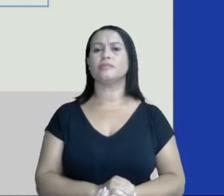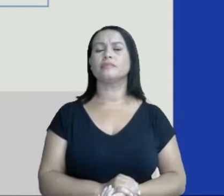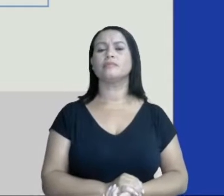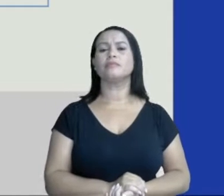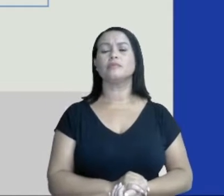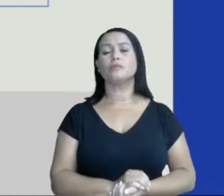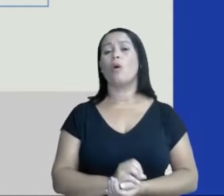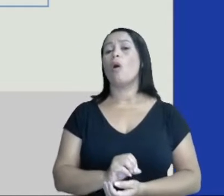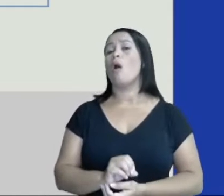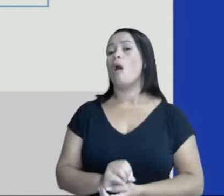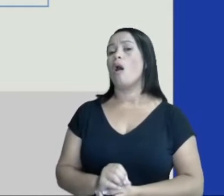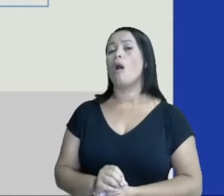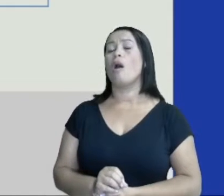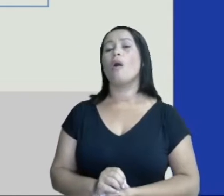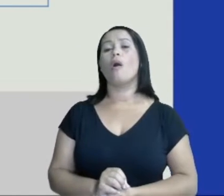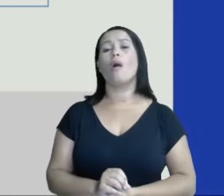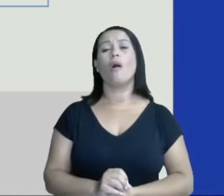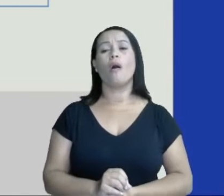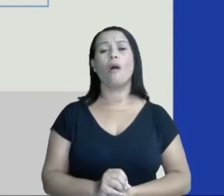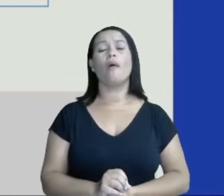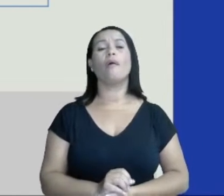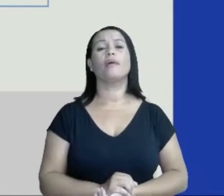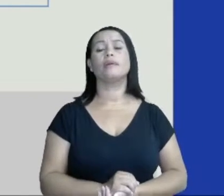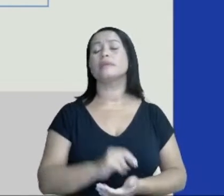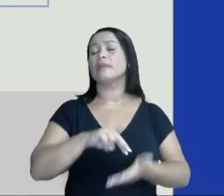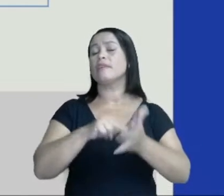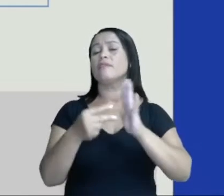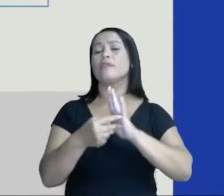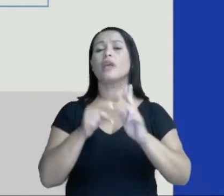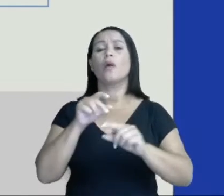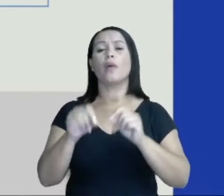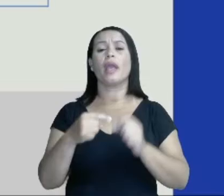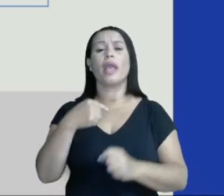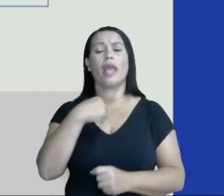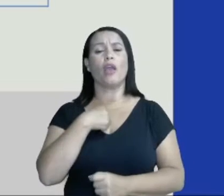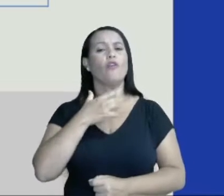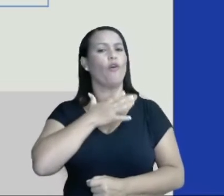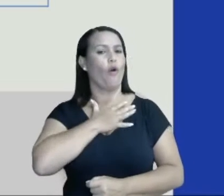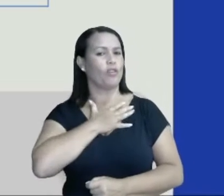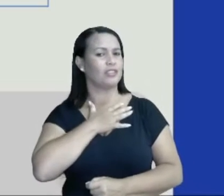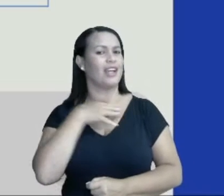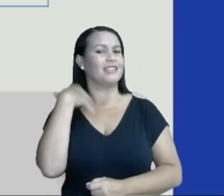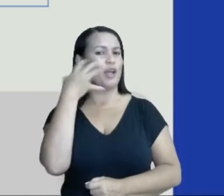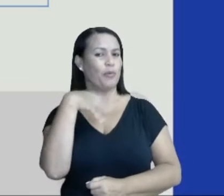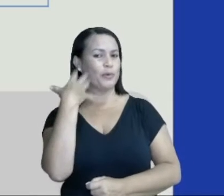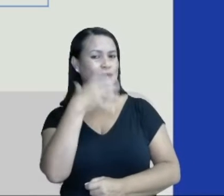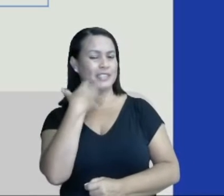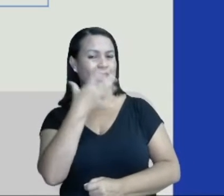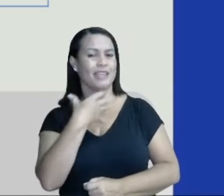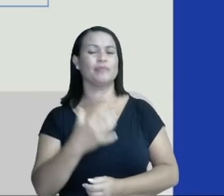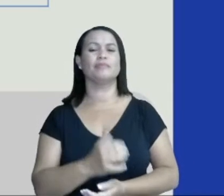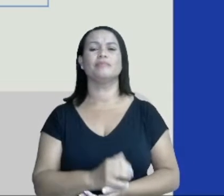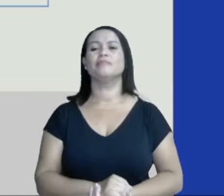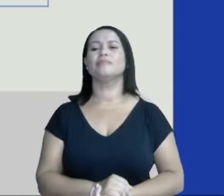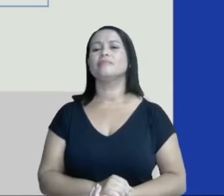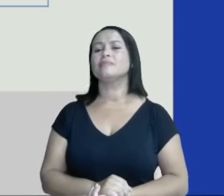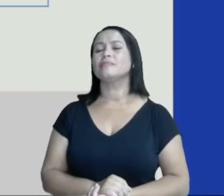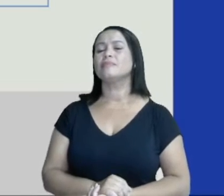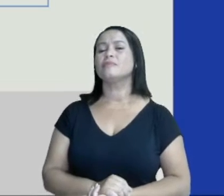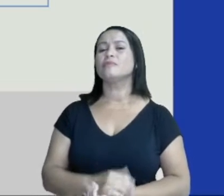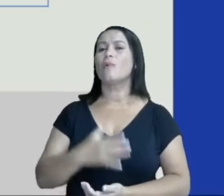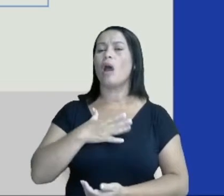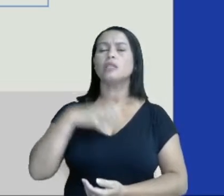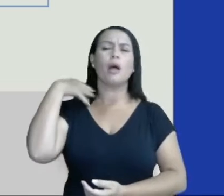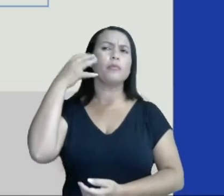gustar. Ou va a gustar-me, que significa eu vou gostar da música. Certo? Então,